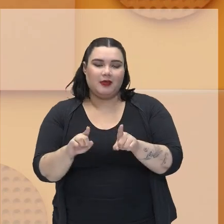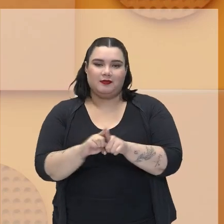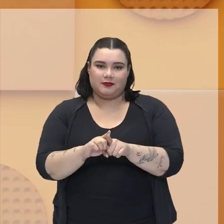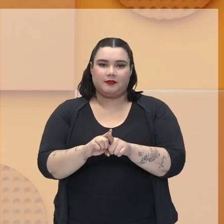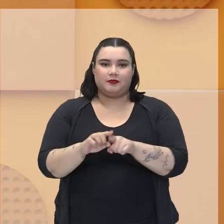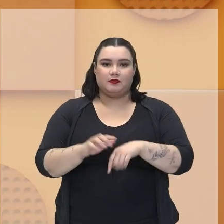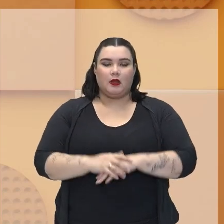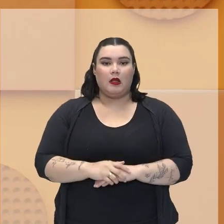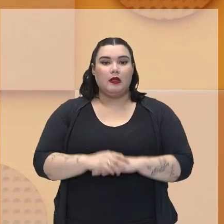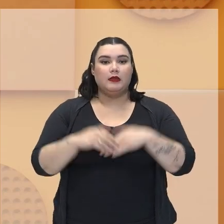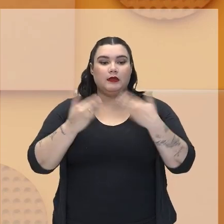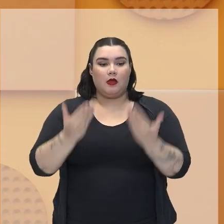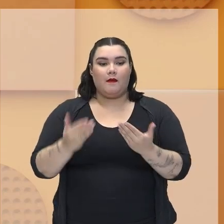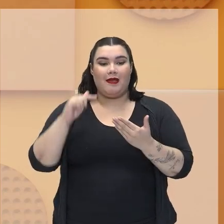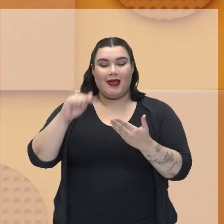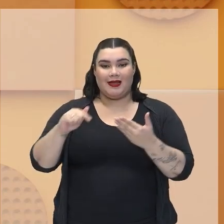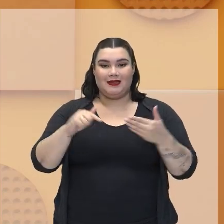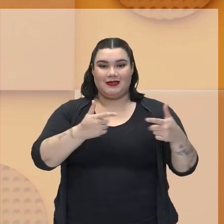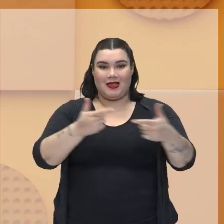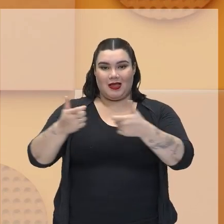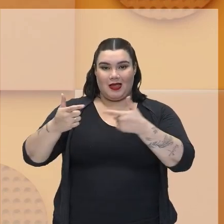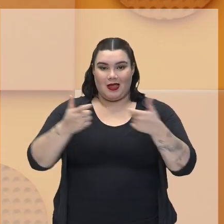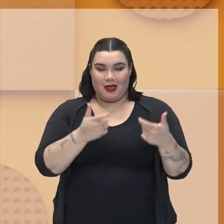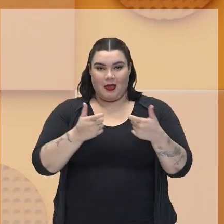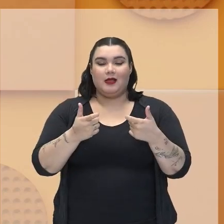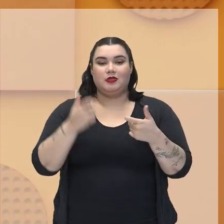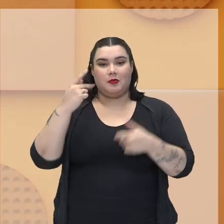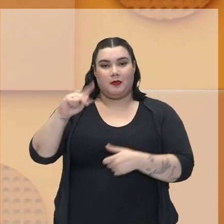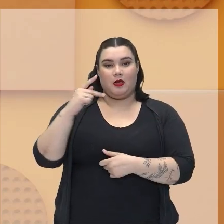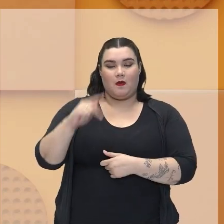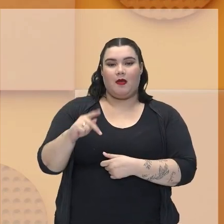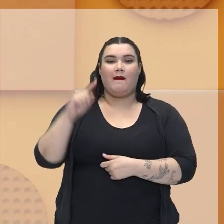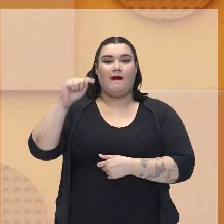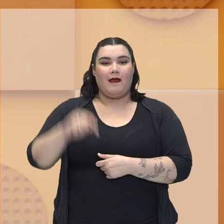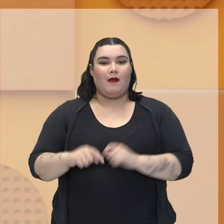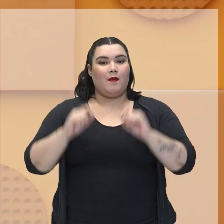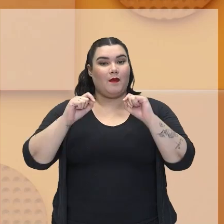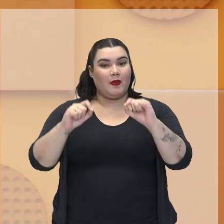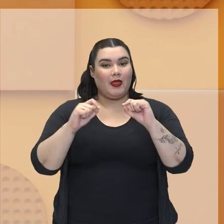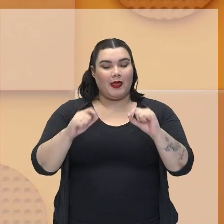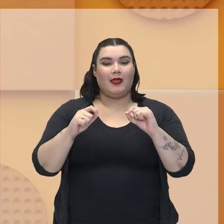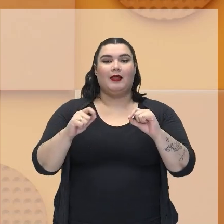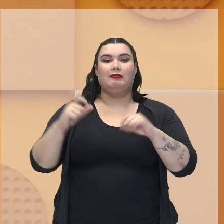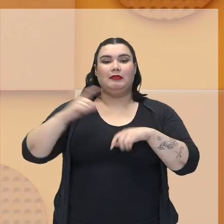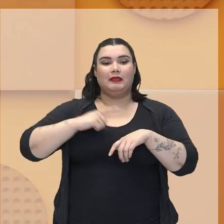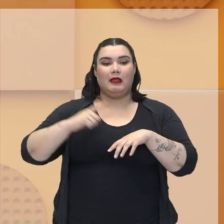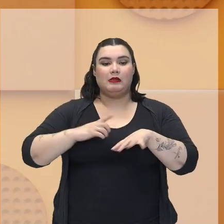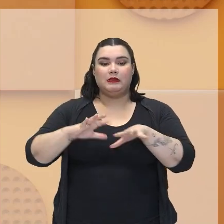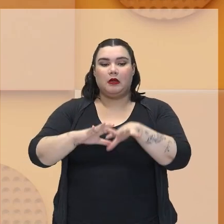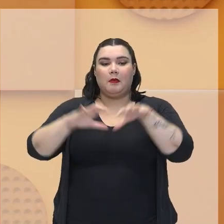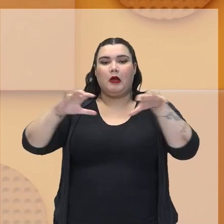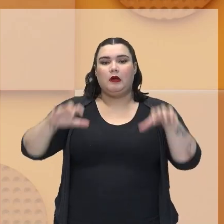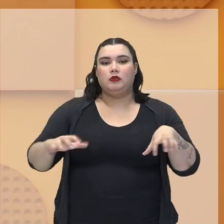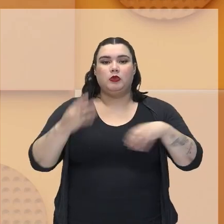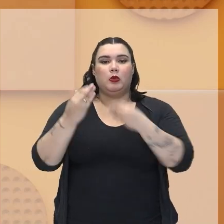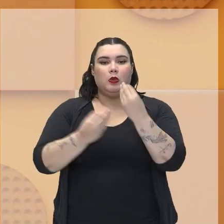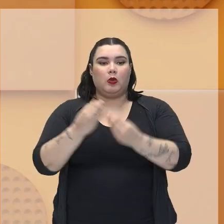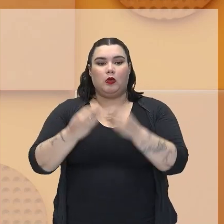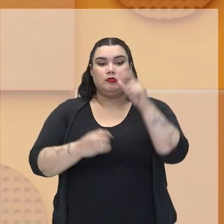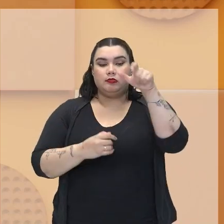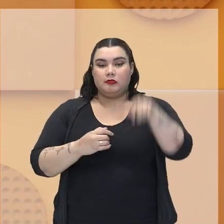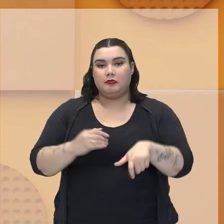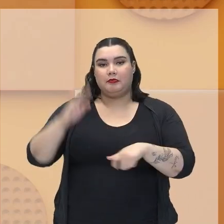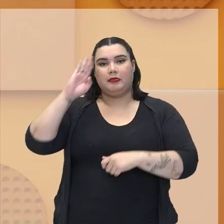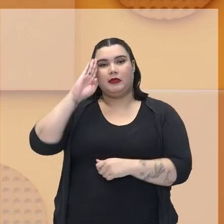que a Guerra do Paraguai foi também um divisor de águas em relação à figura do próprio